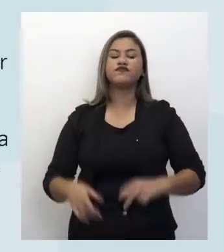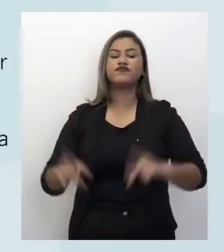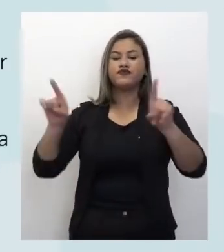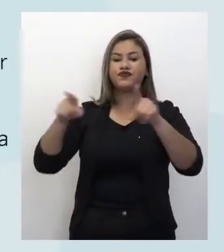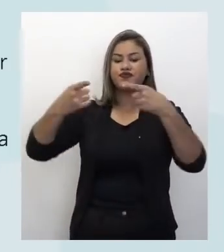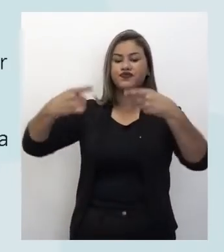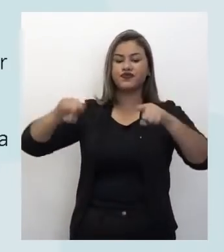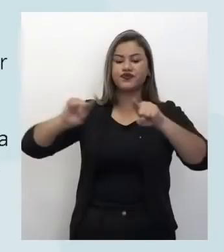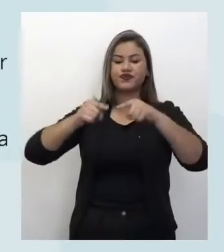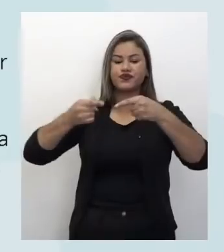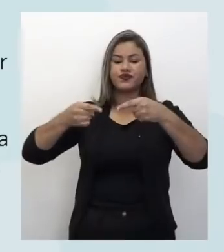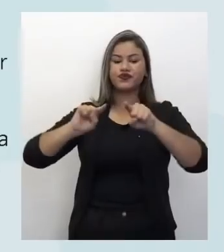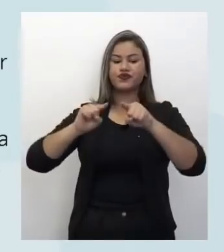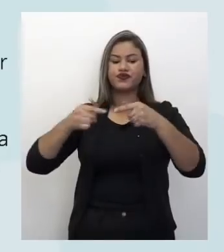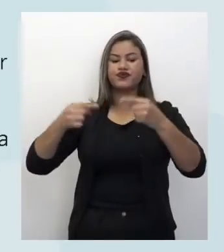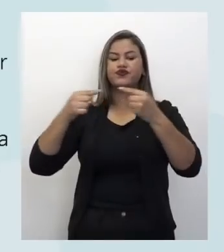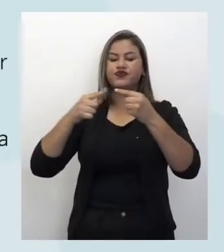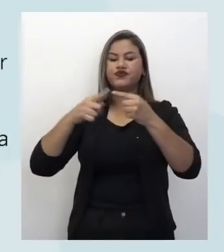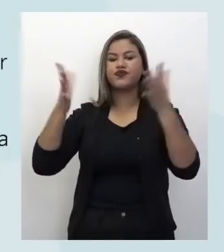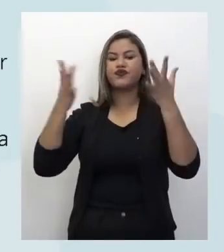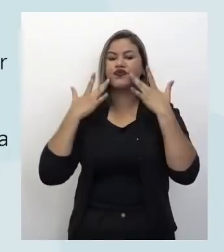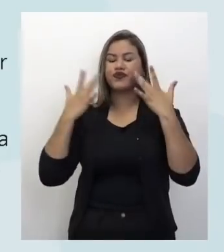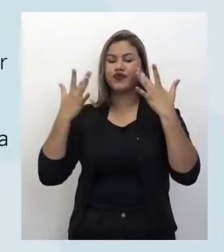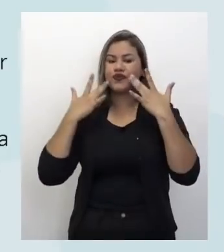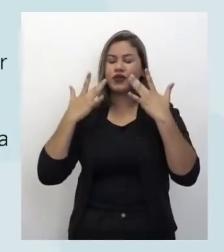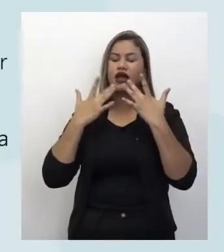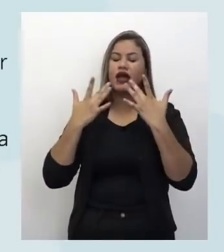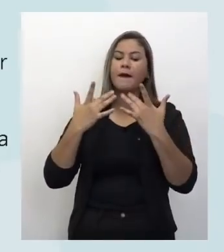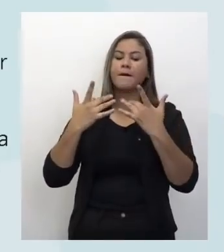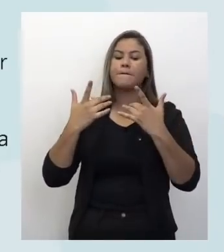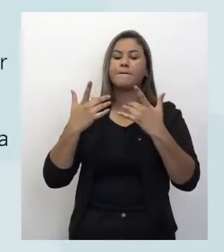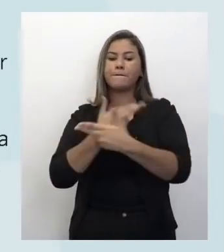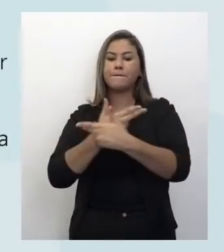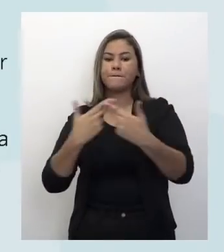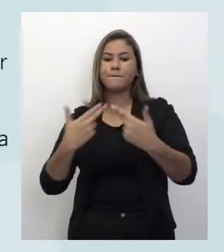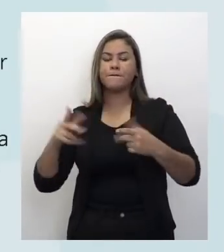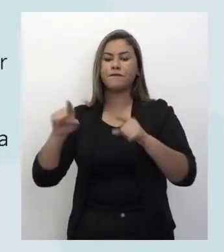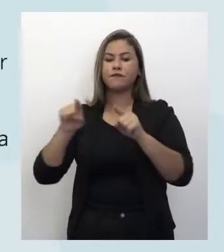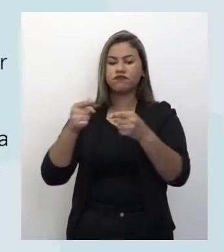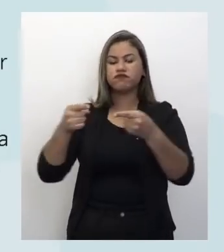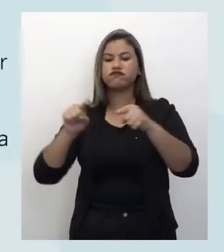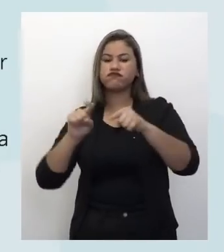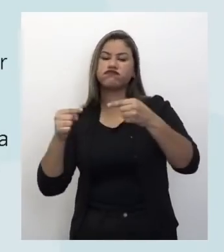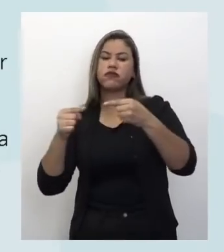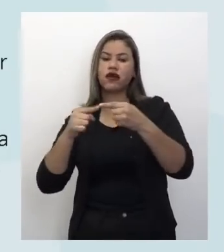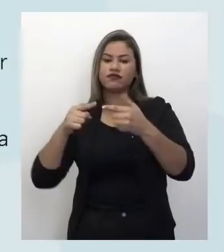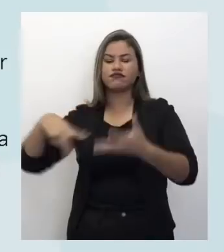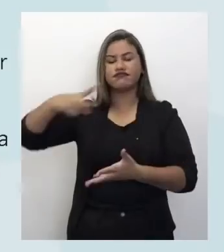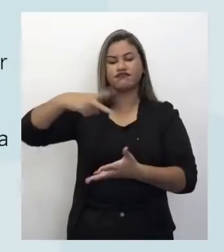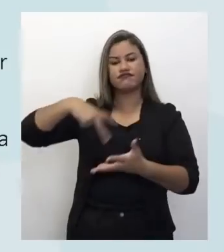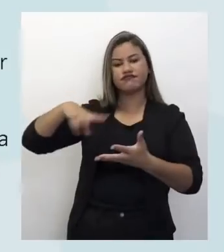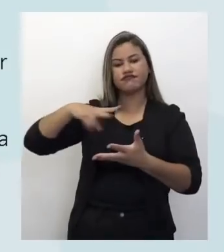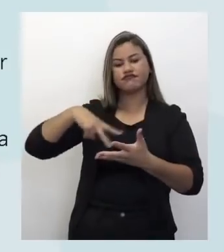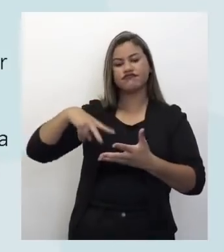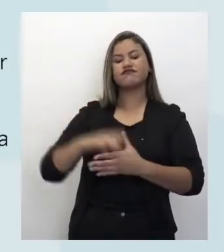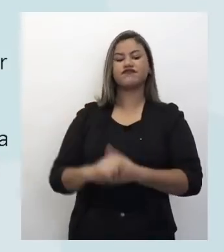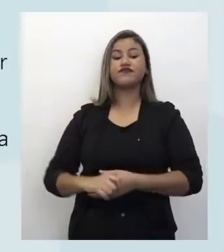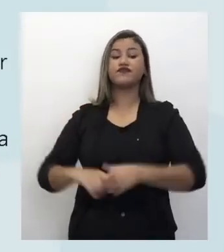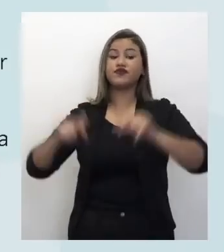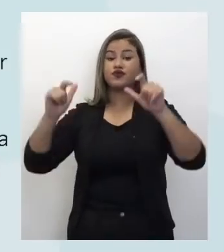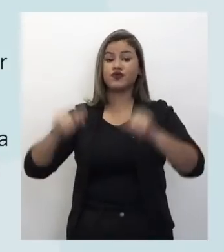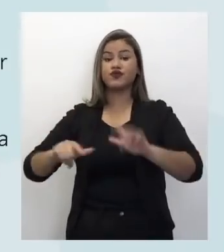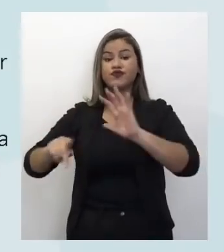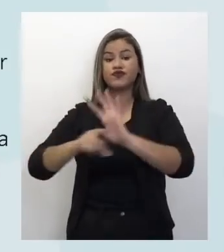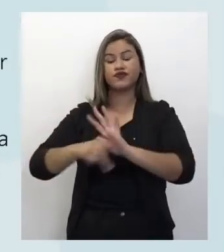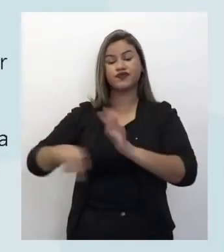que também vamos usar no teatro, é um conjunto de sons feitos para realçar uma apresentação, espaços de apresentações, que a gente também